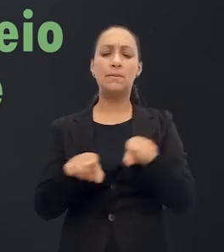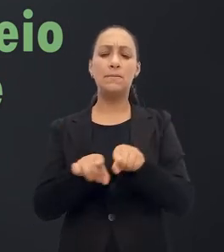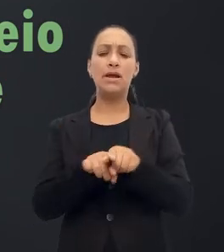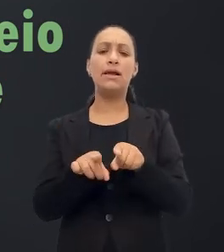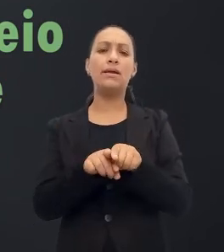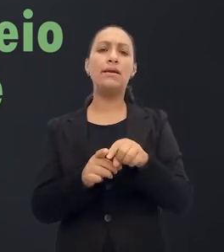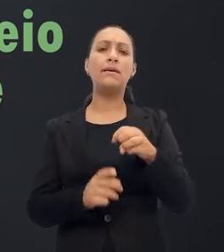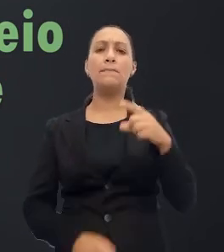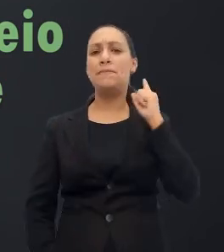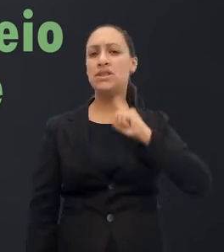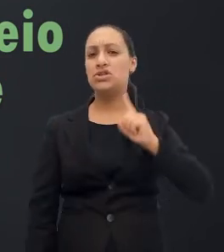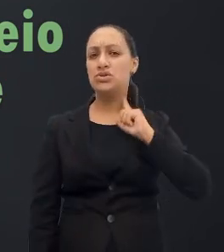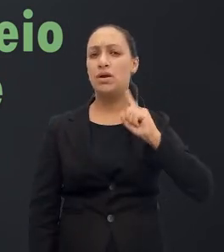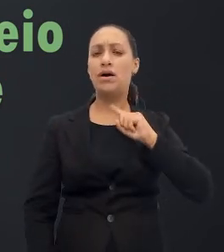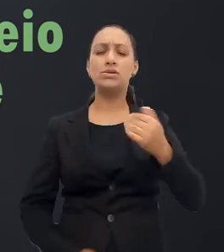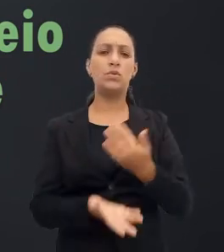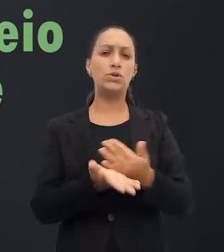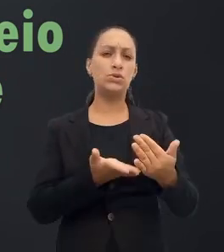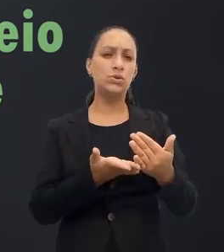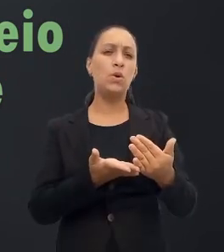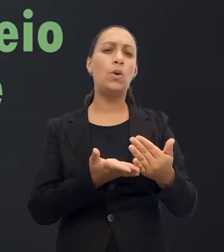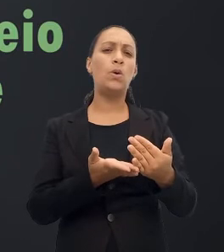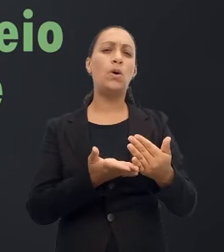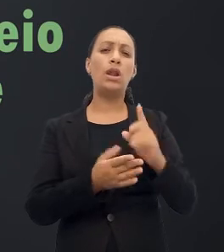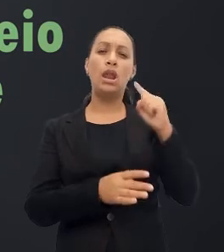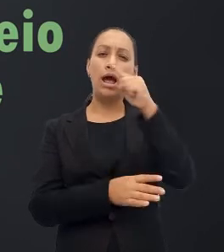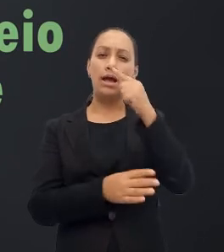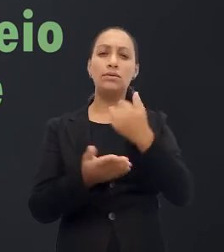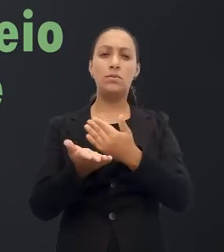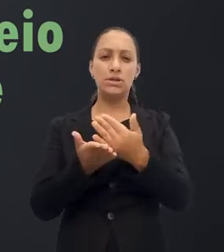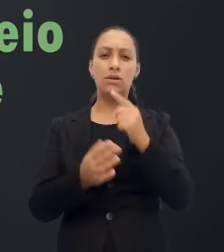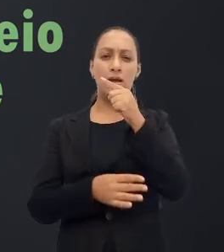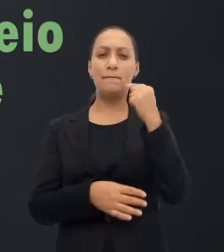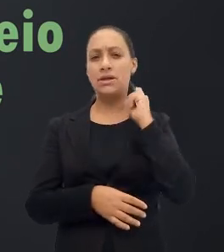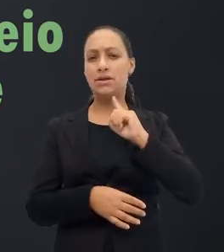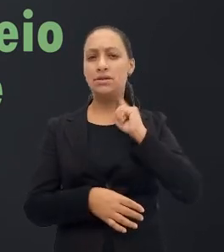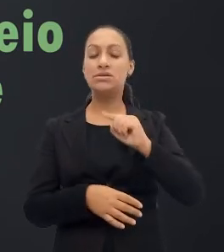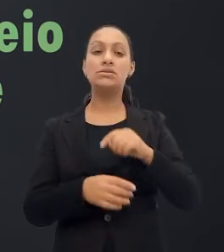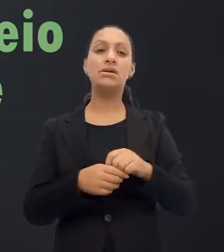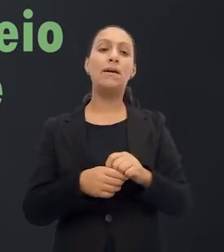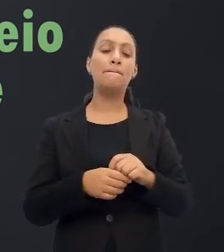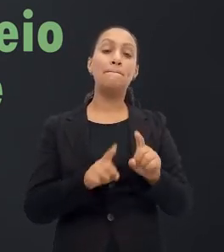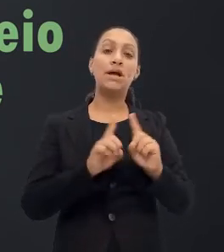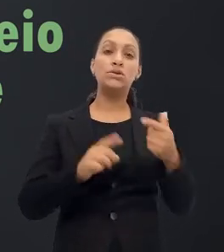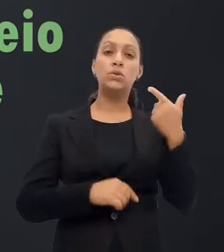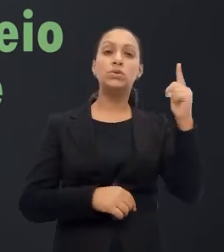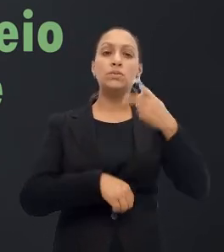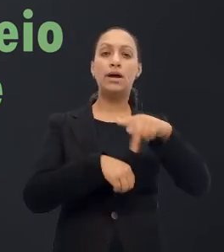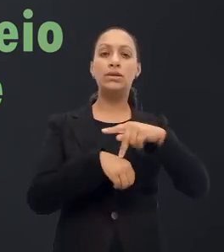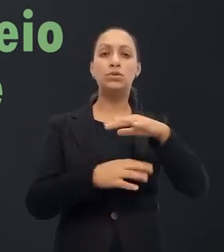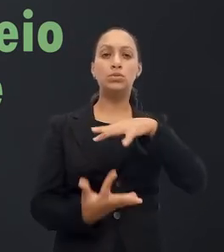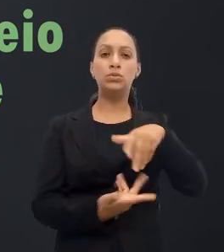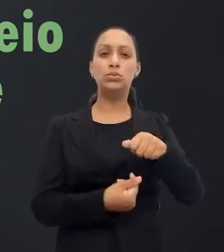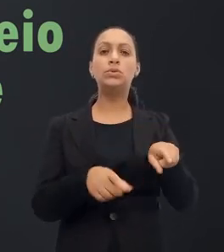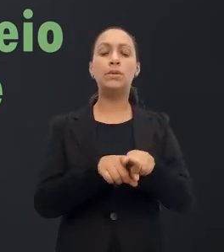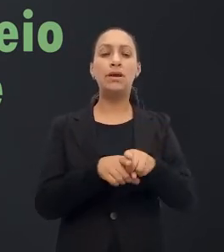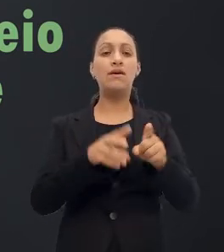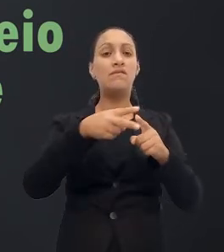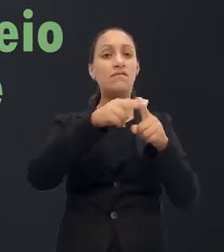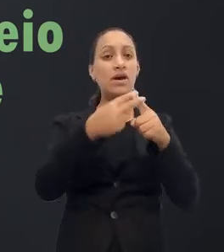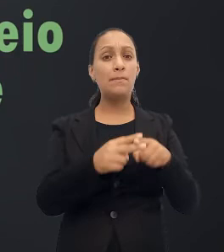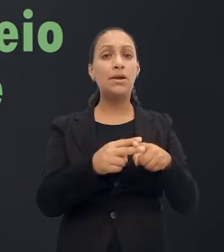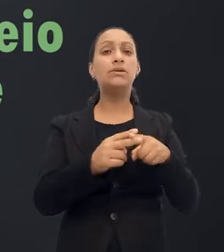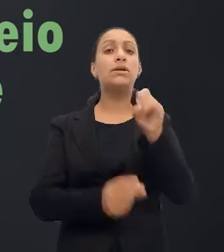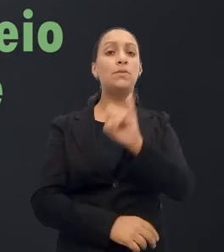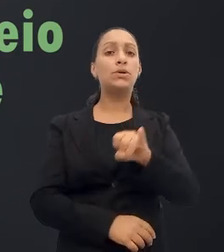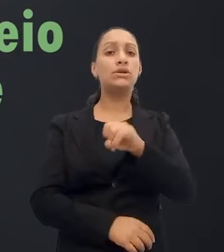sido feito, que foi um trabalho pioneiro que iniciou um pouquinho antes do nosso. Então, em outros países do mundo também, essa ferramenta tem se mostrado